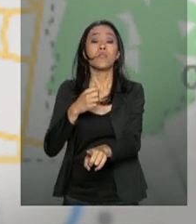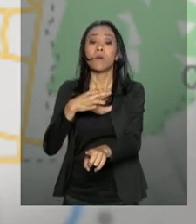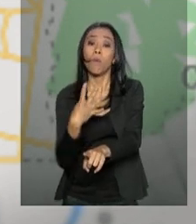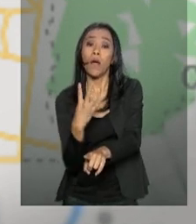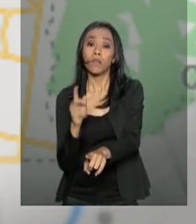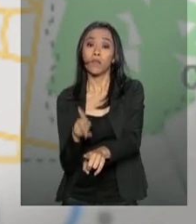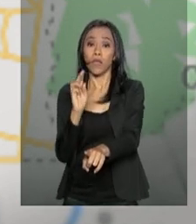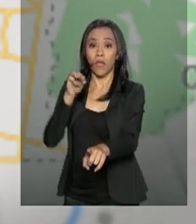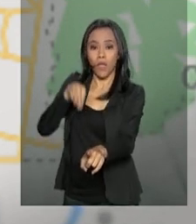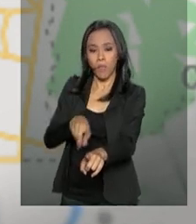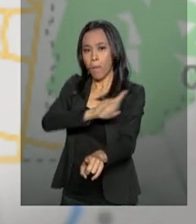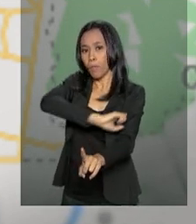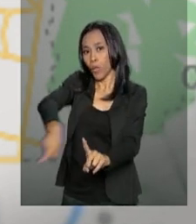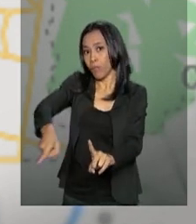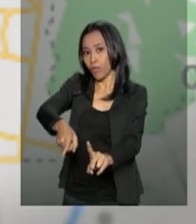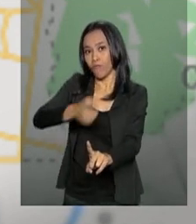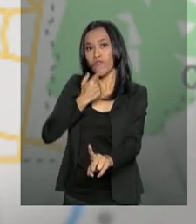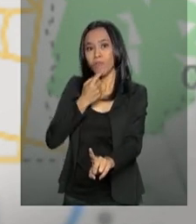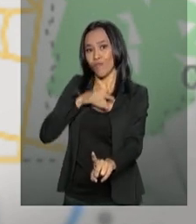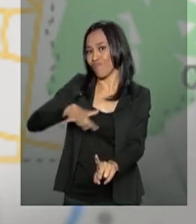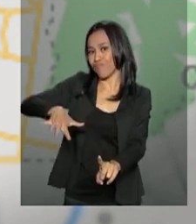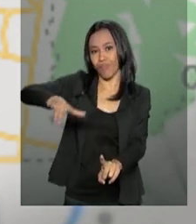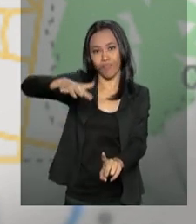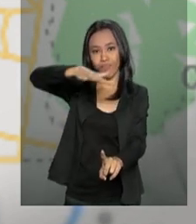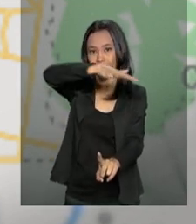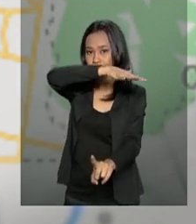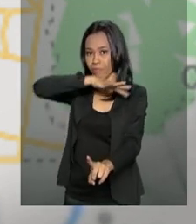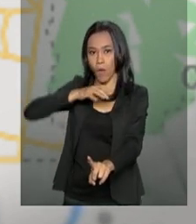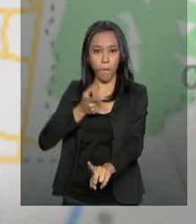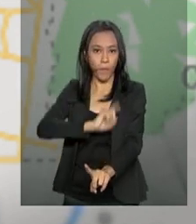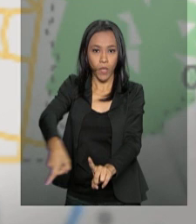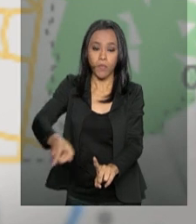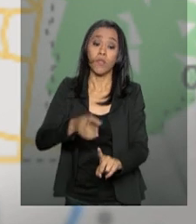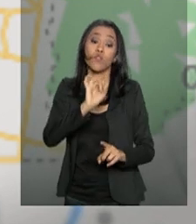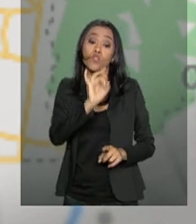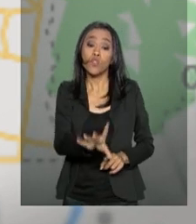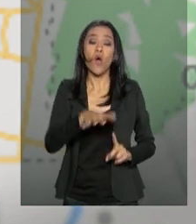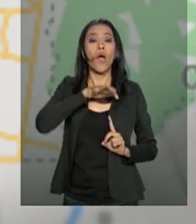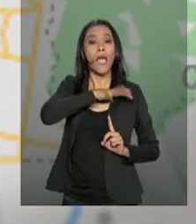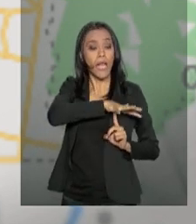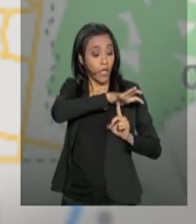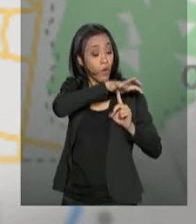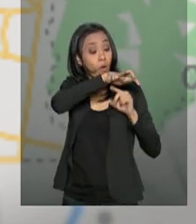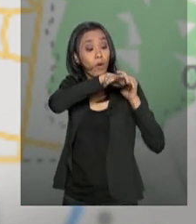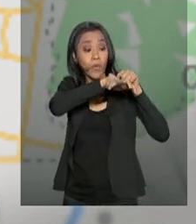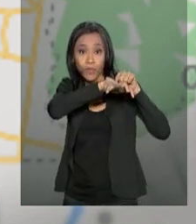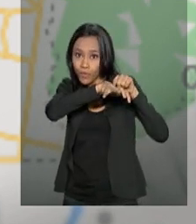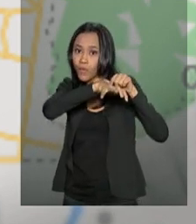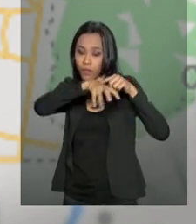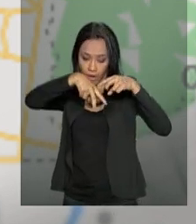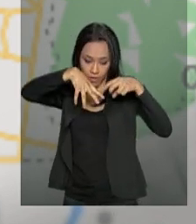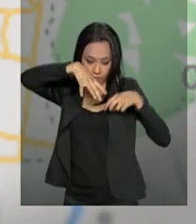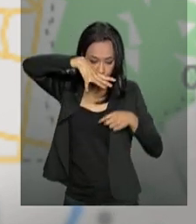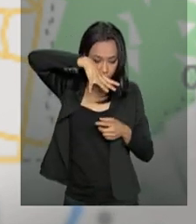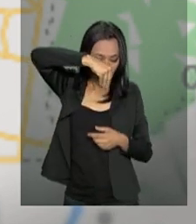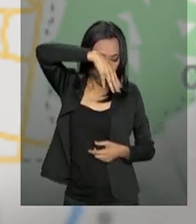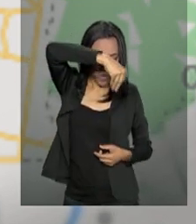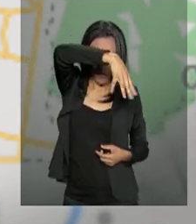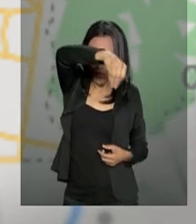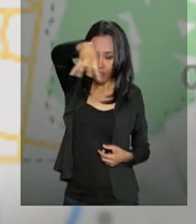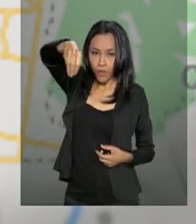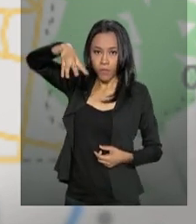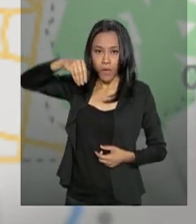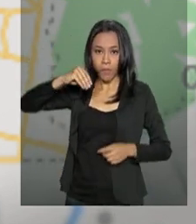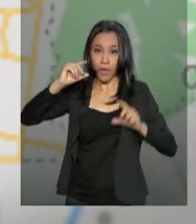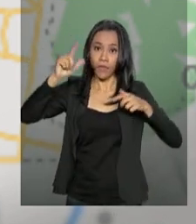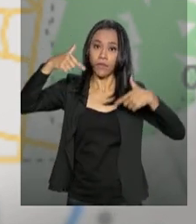sobrevôo será proibido as únicas exceções serão o helicóptero que fará as imagens da posse para as emissoras de tv